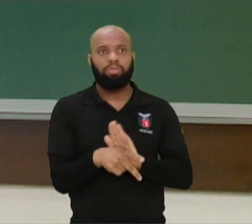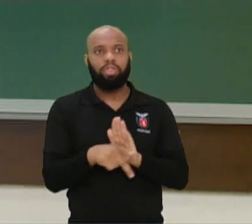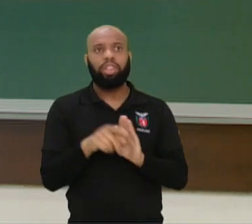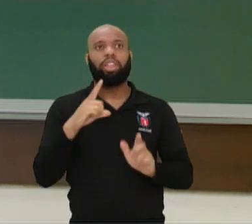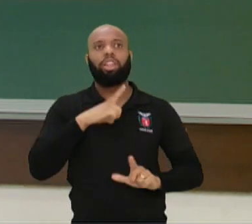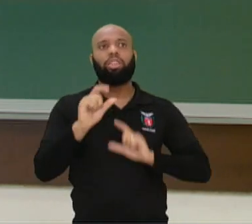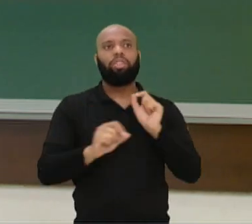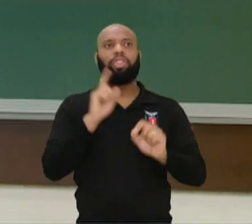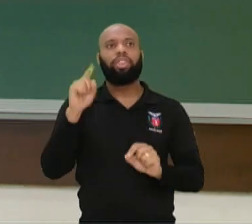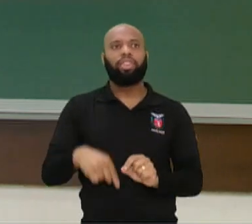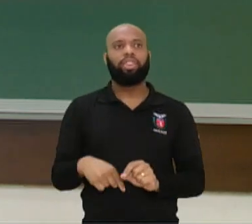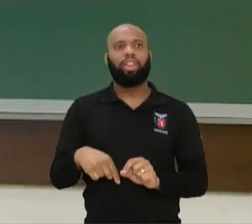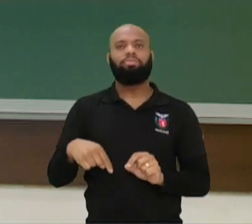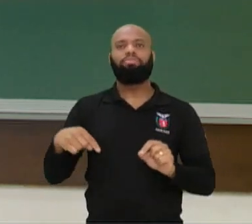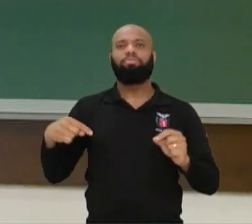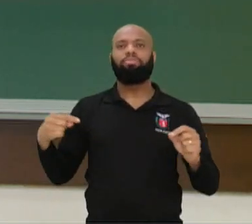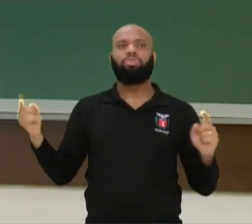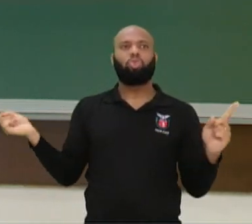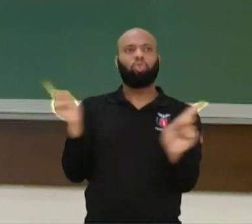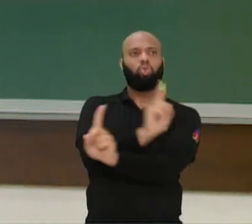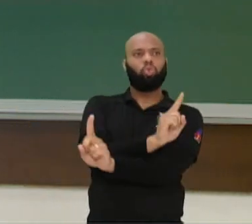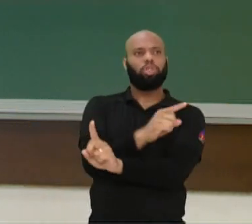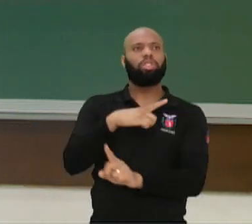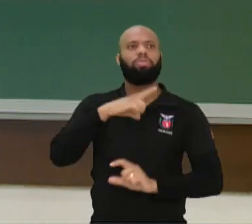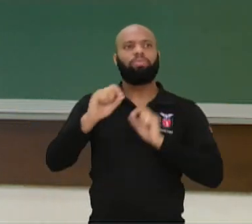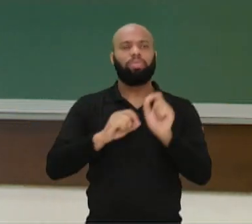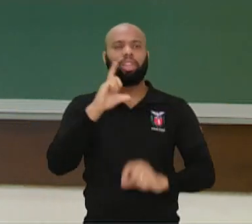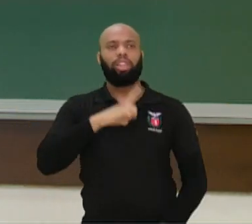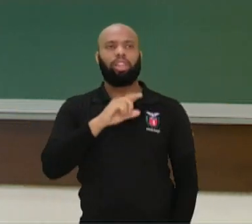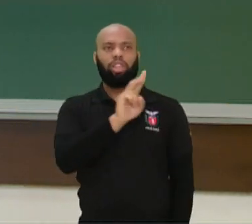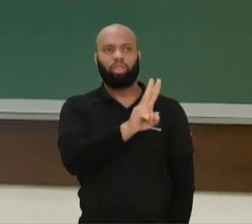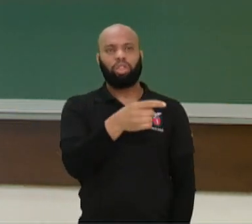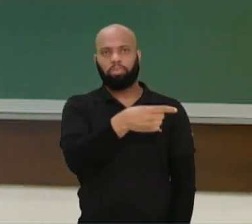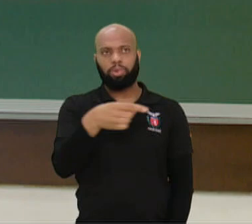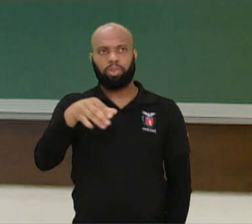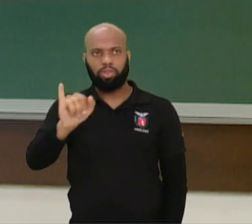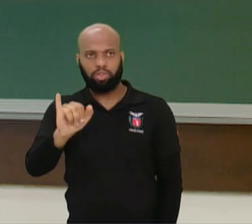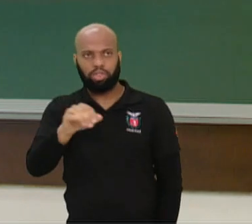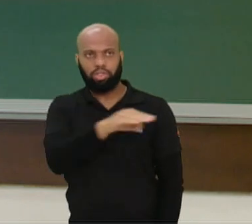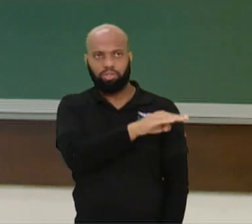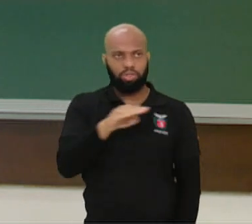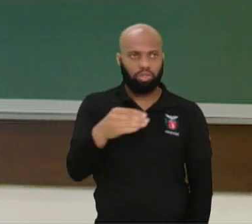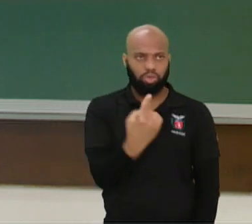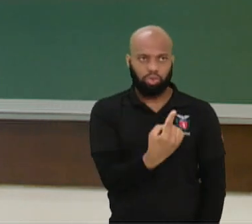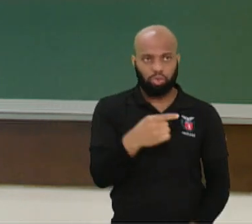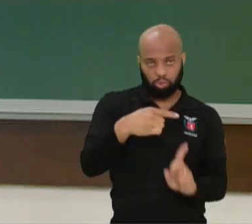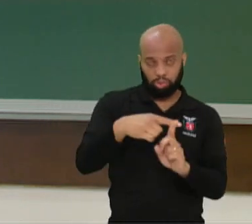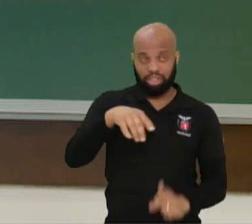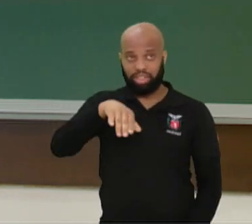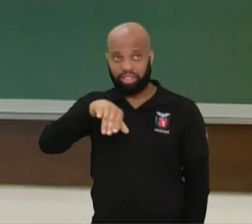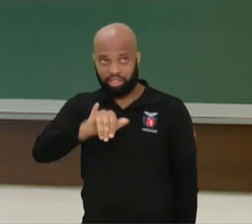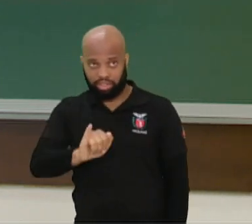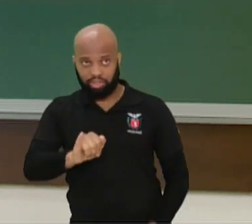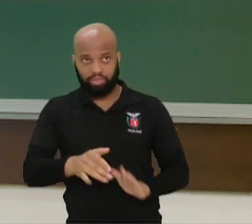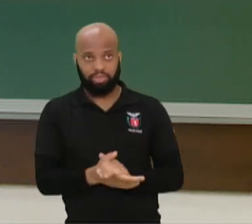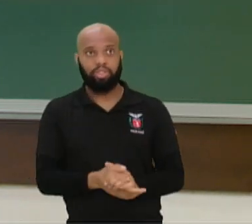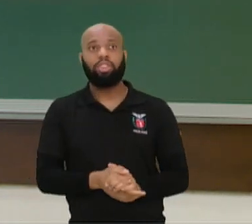do denominador. Então, aqui eu tenho 2 menos i dividido por 1 mais